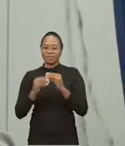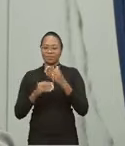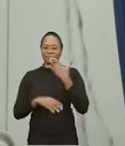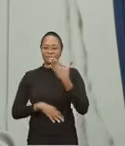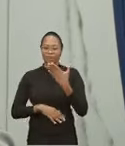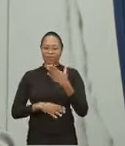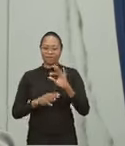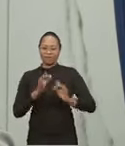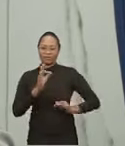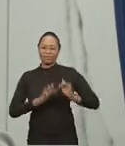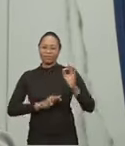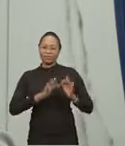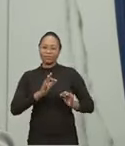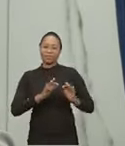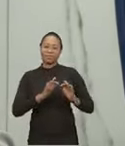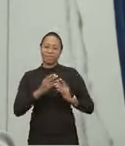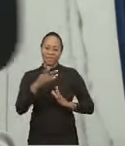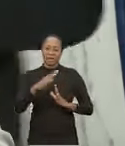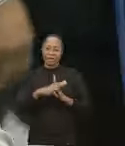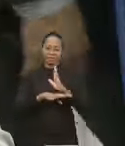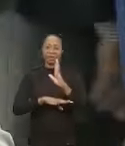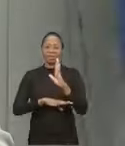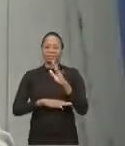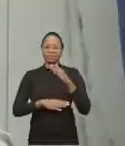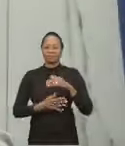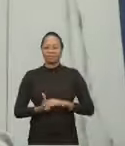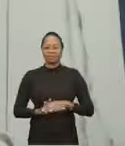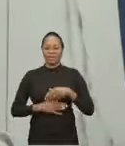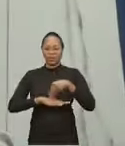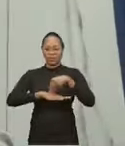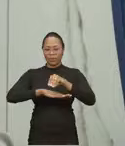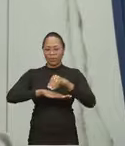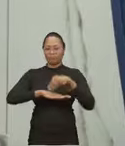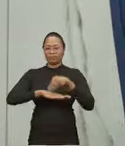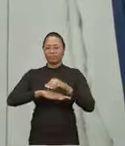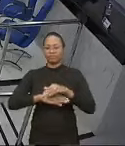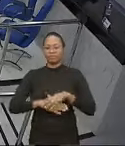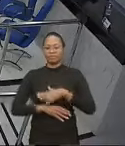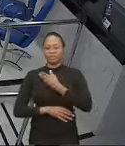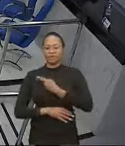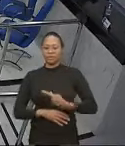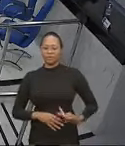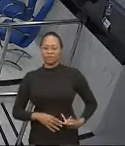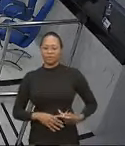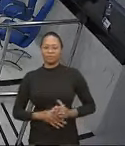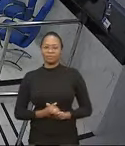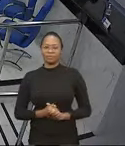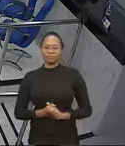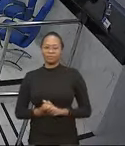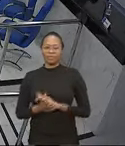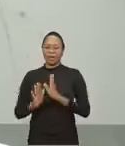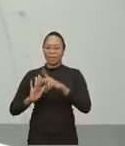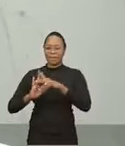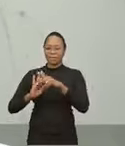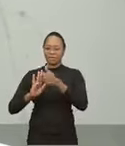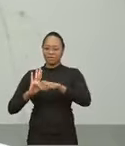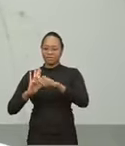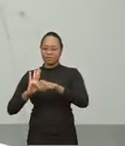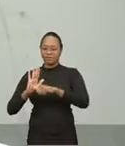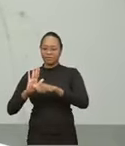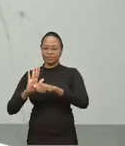da Comissão de Constituição e Justiça, opinando pela aprovação, senhor presidente. Projetos de